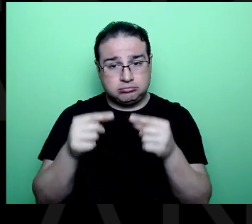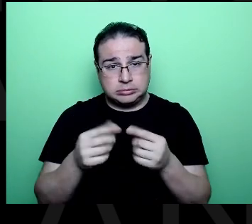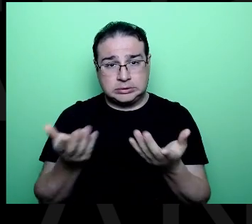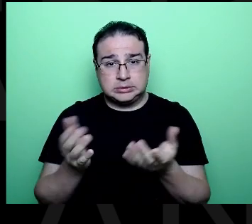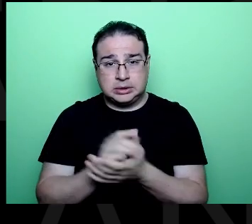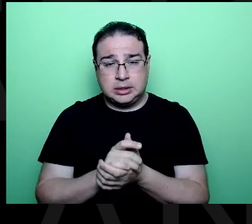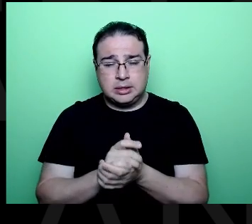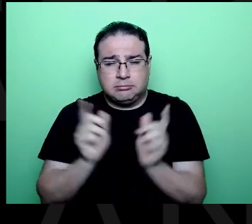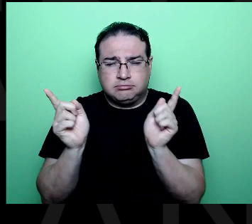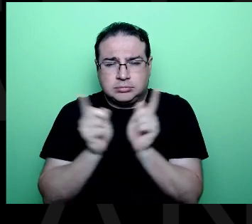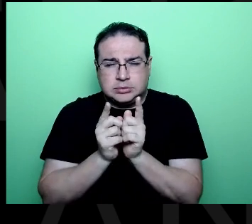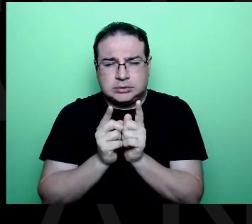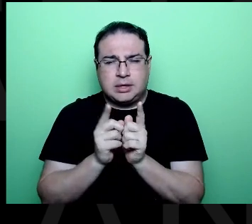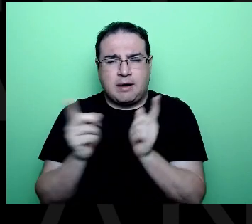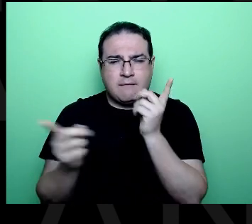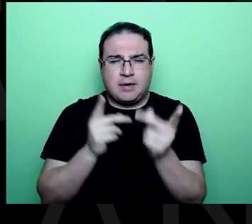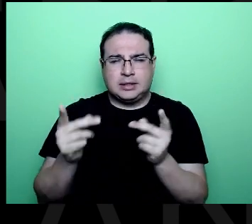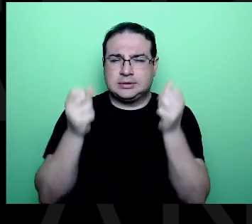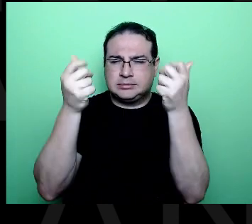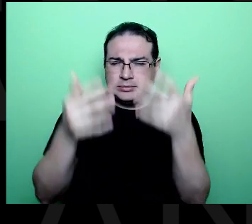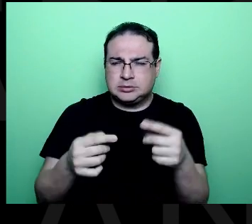dá uma